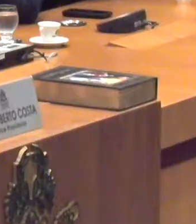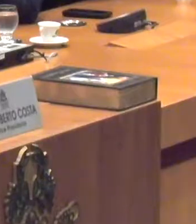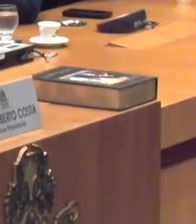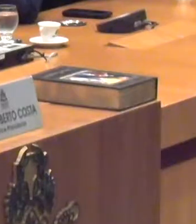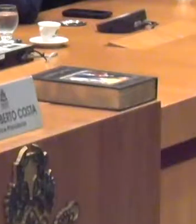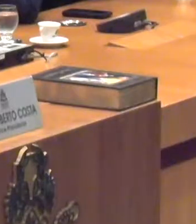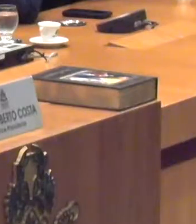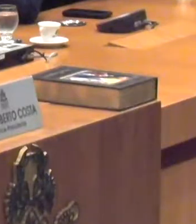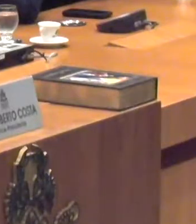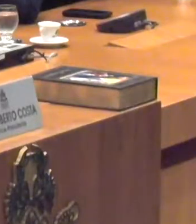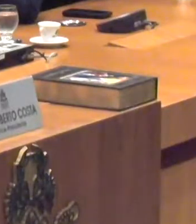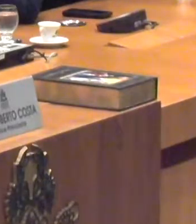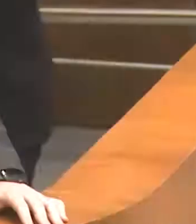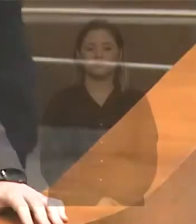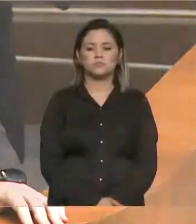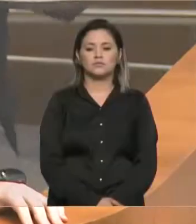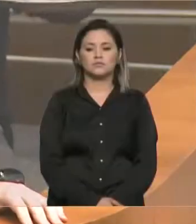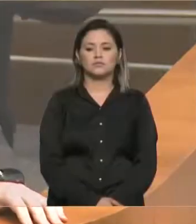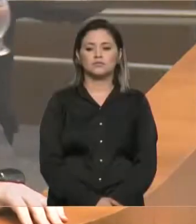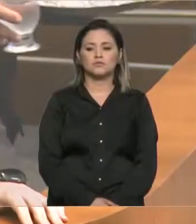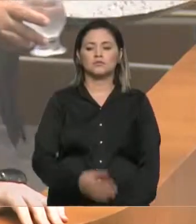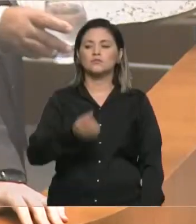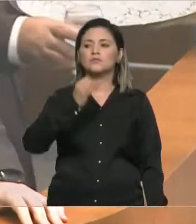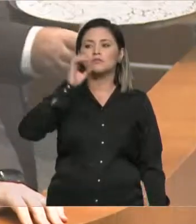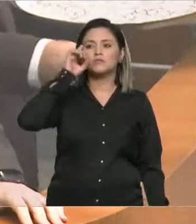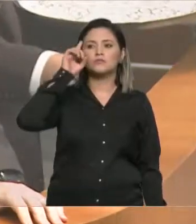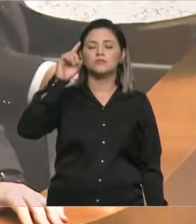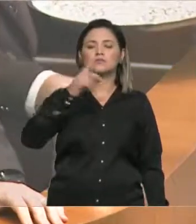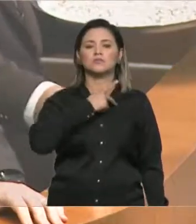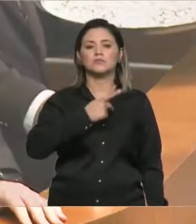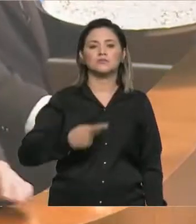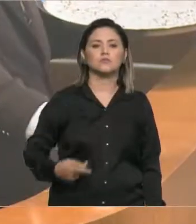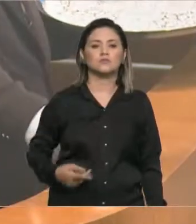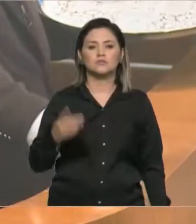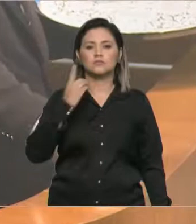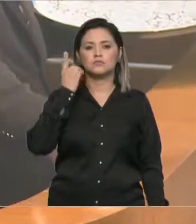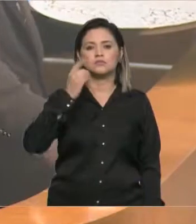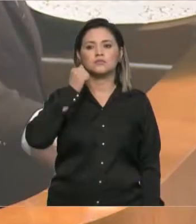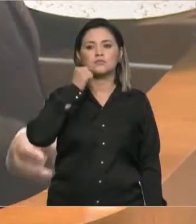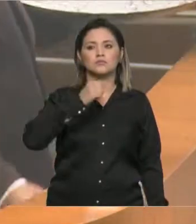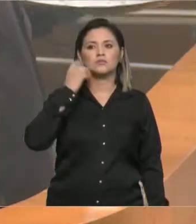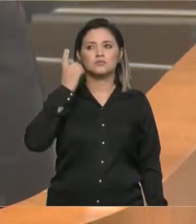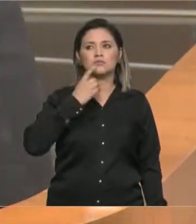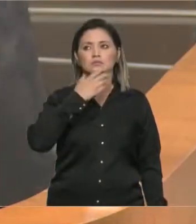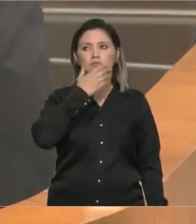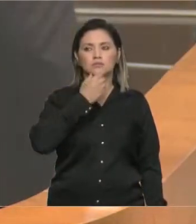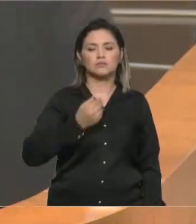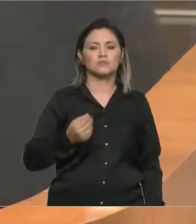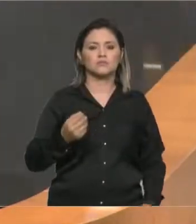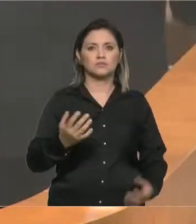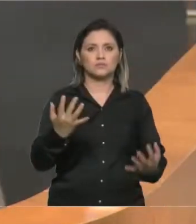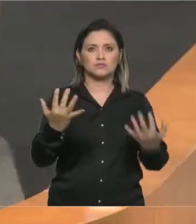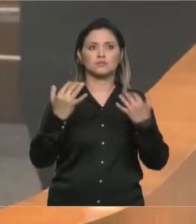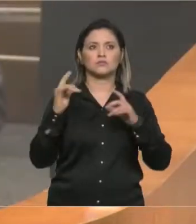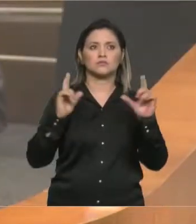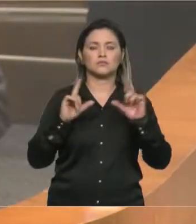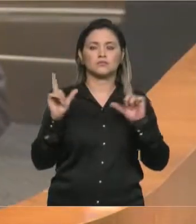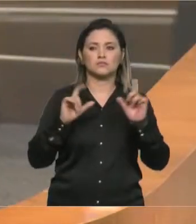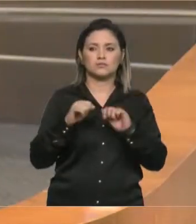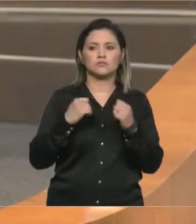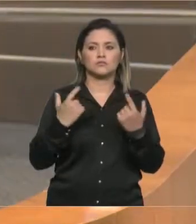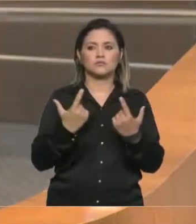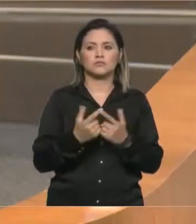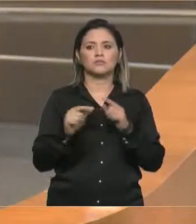Bom dia, senhor presidente, senhoras e senhores deputados e deputadas, galeria, telespectadores da TV Assembleia, funcionários desta